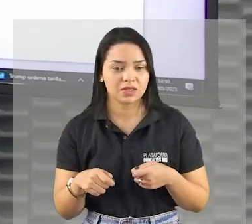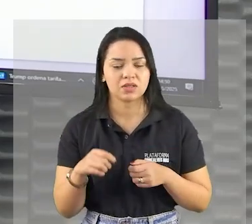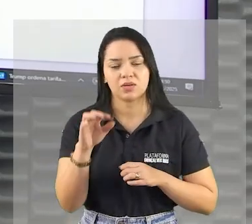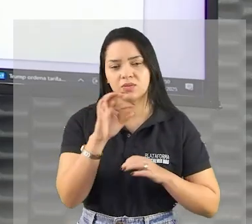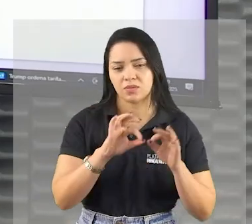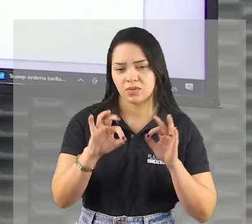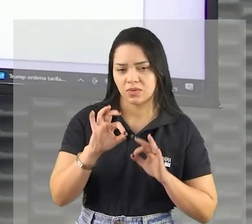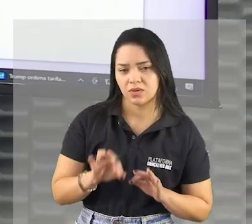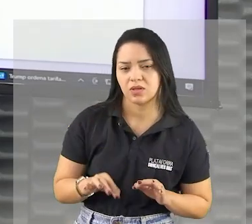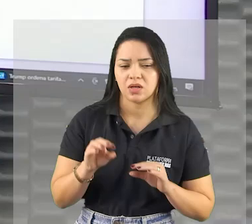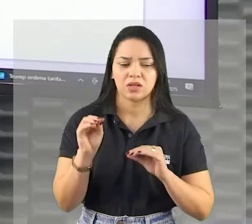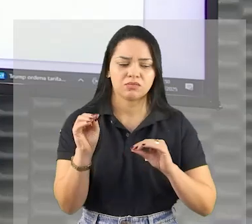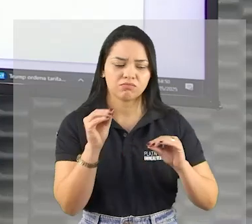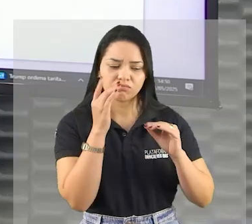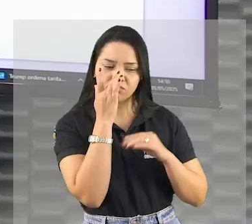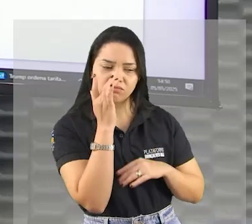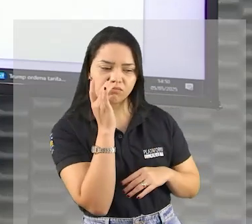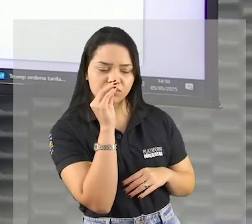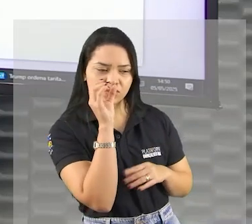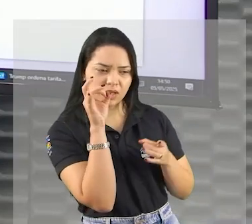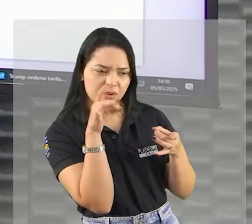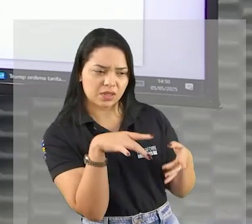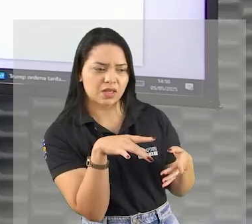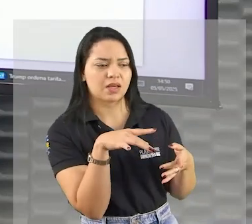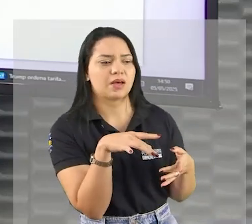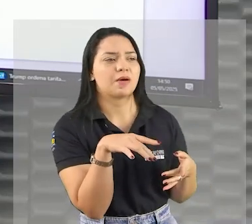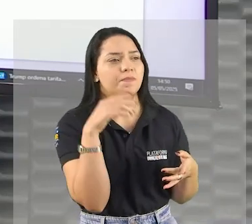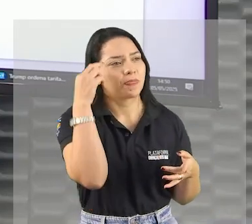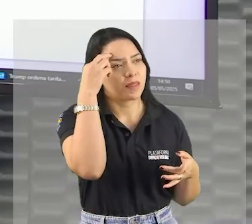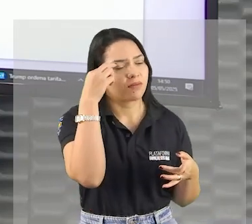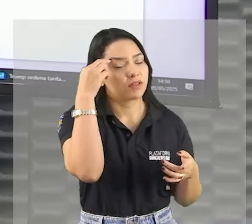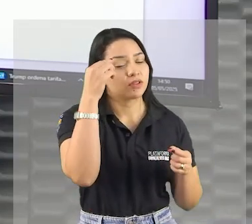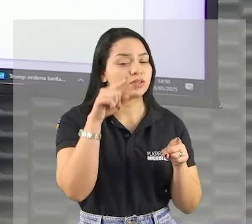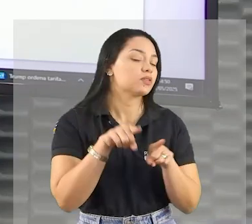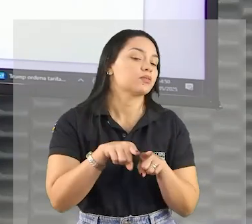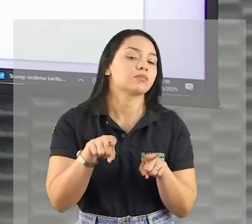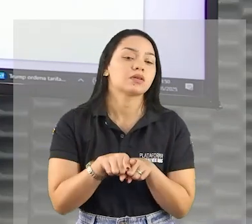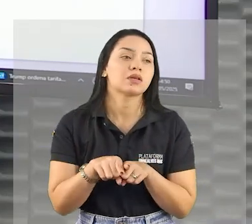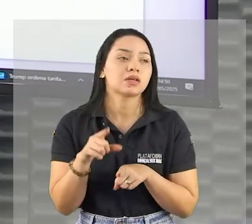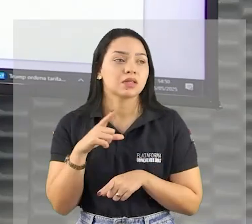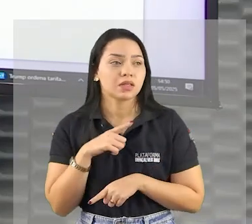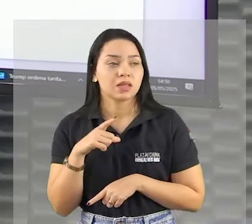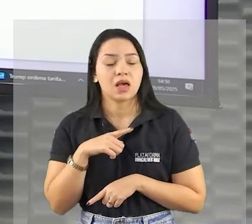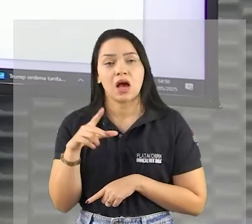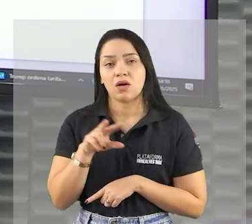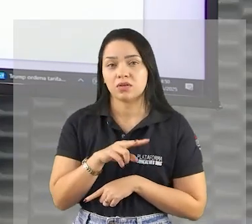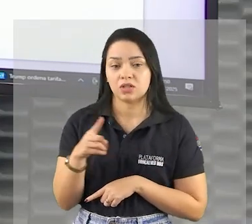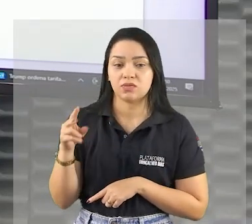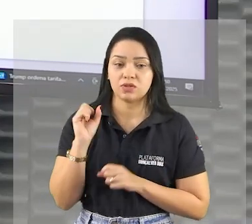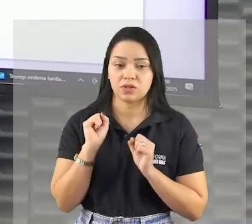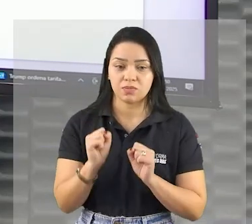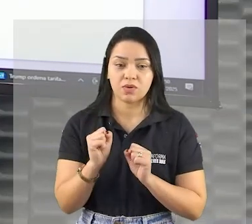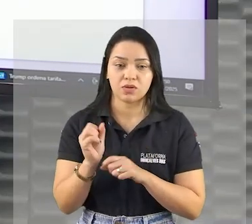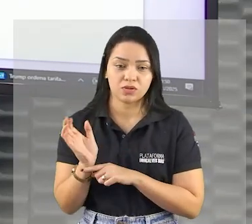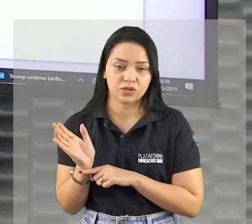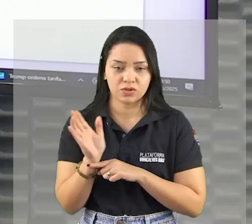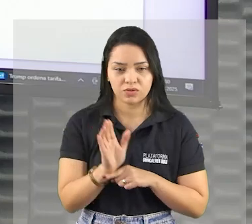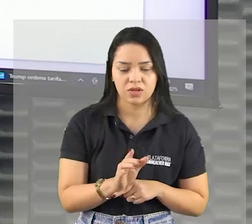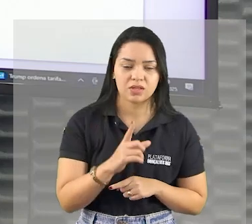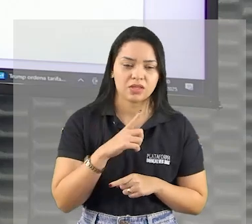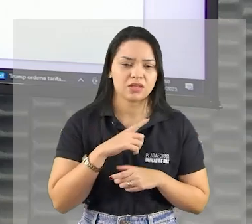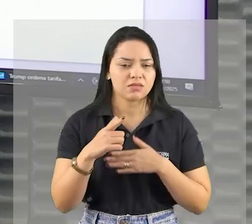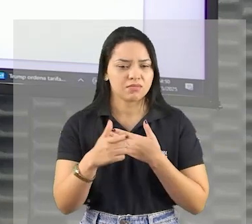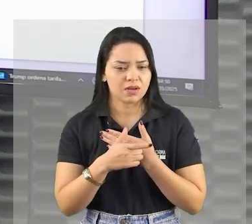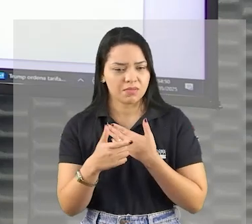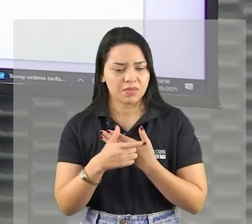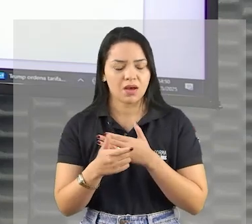modelar, deixar de lado, refletir um pouco mais sobre elas e ir buscando alternativas do que pode te ajudar a assumir esse papel de